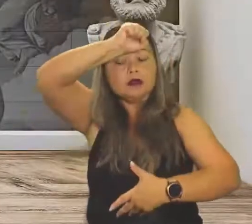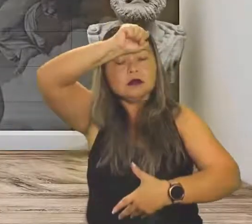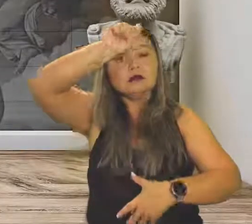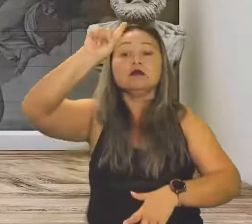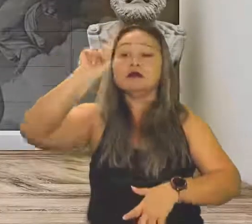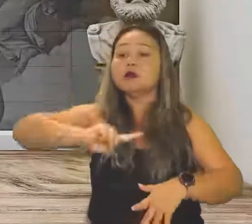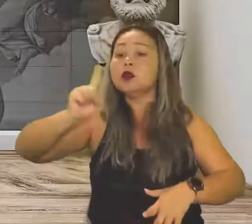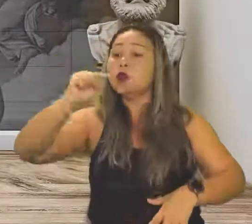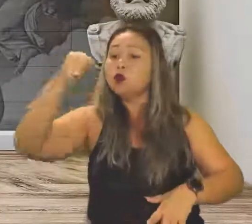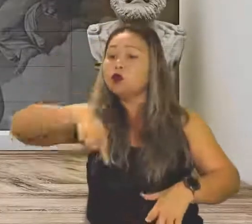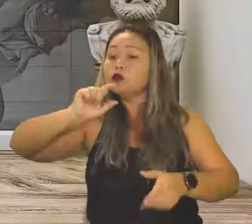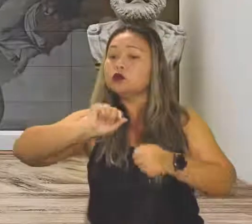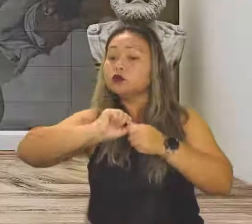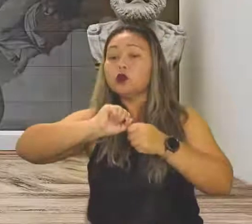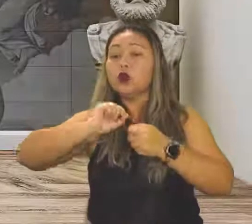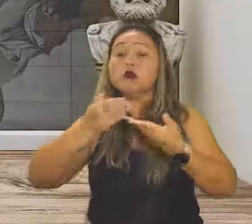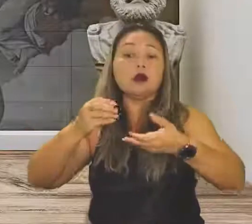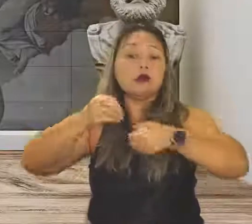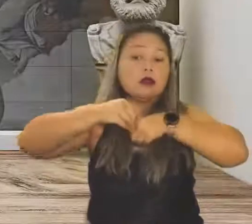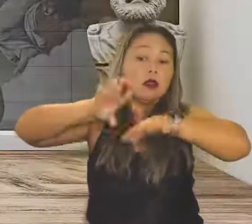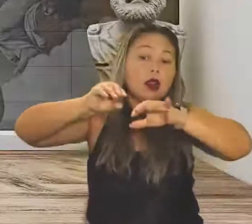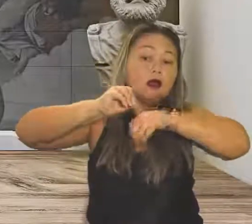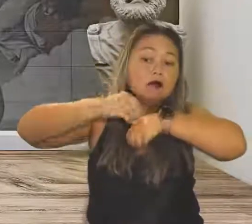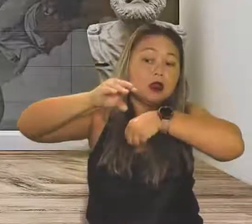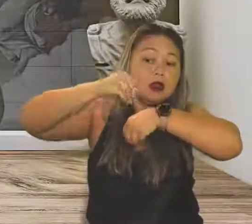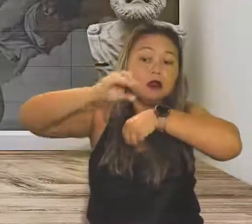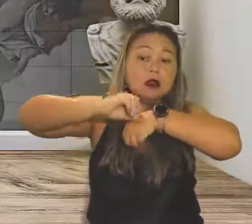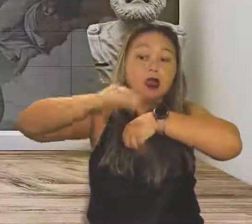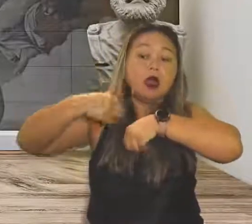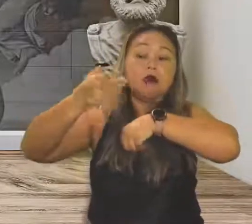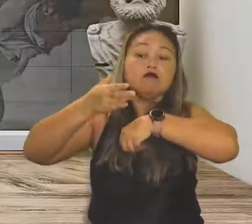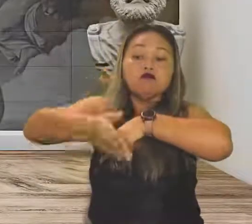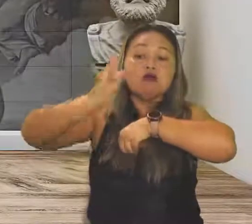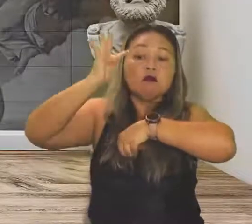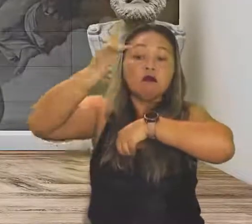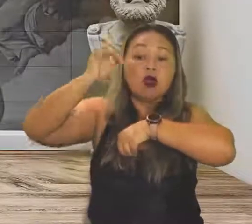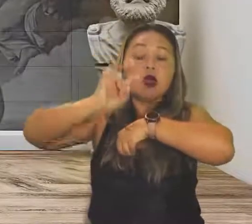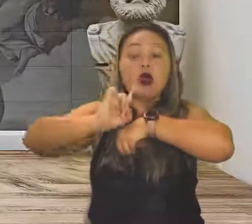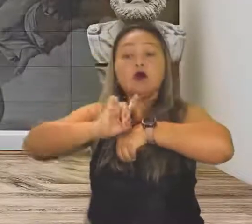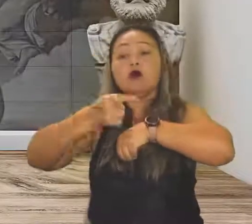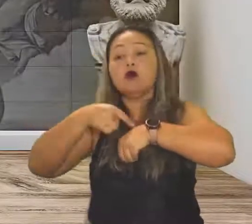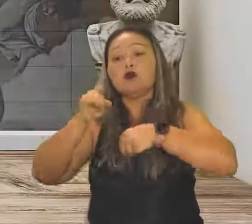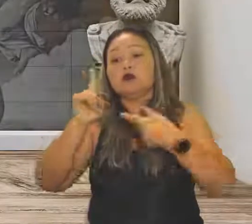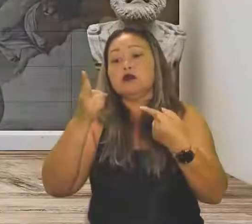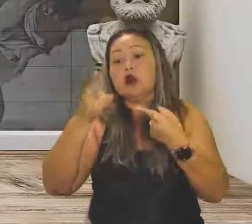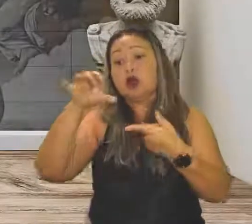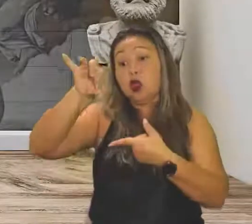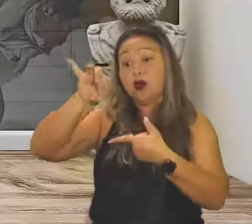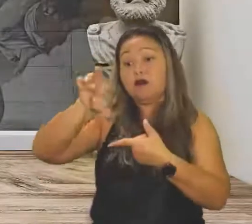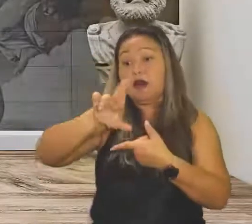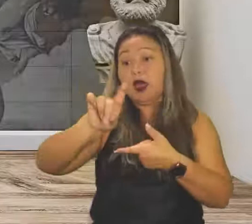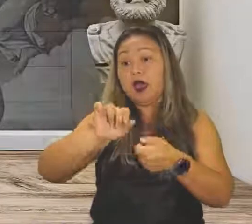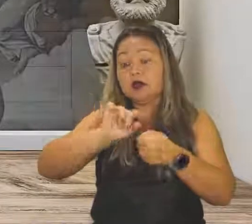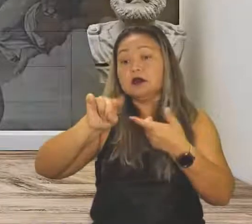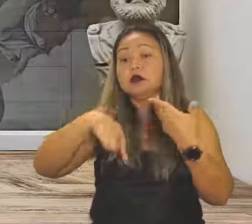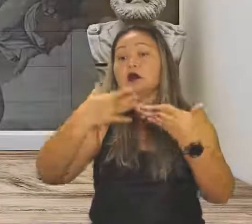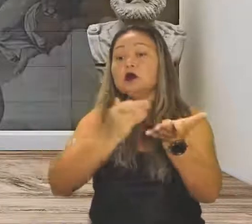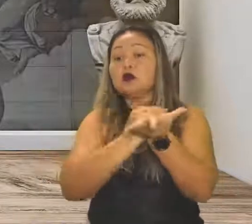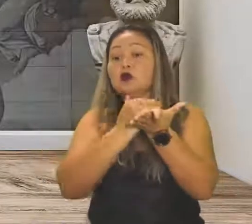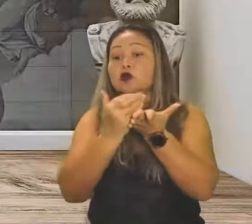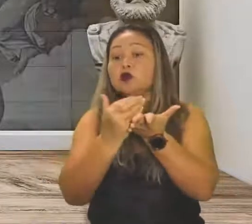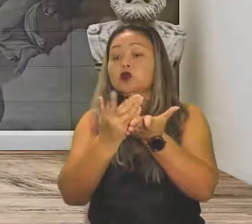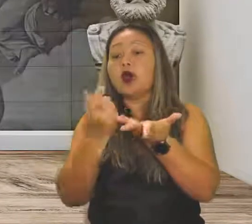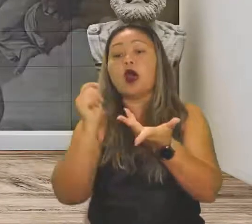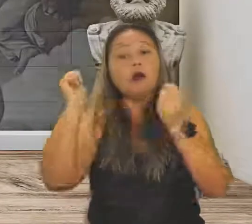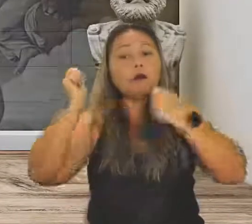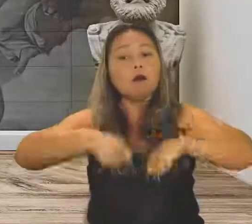não só transmitir a questão filosófica. A filosofia em si, né, colocamos 9 razões lá no início, onde vocês